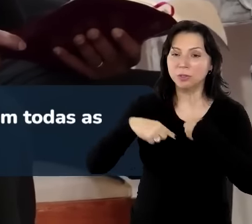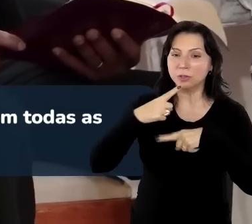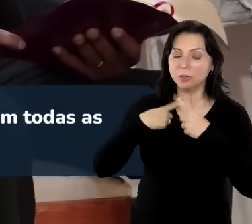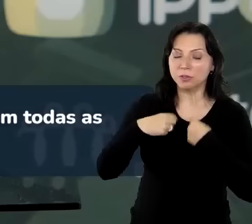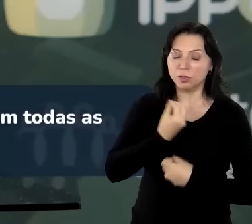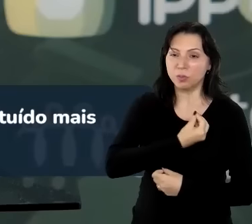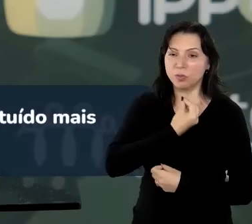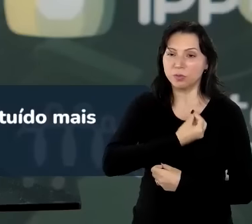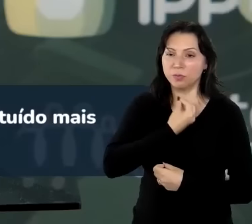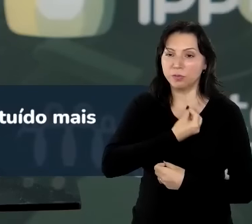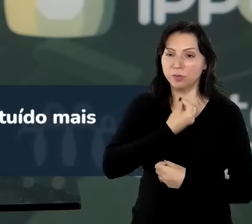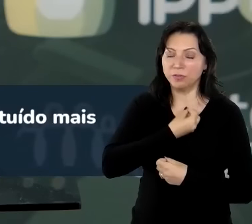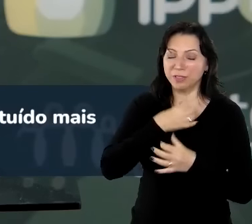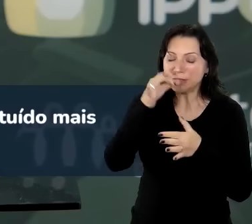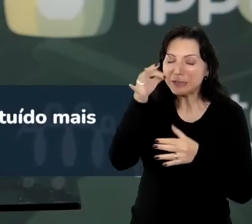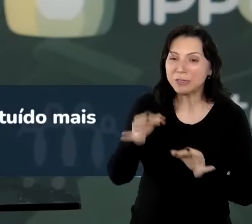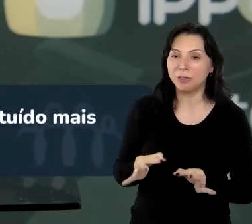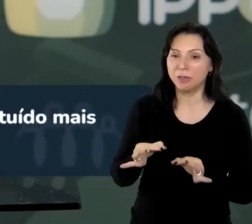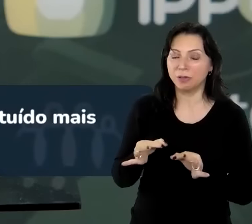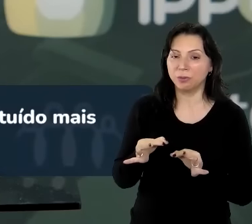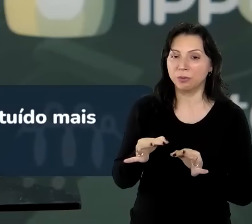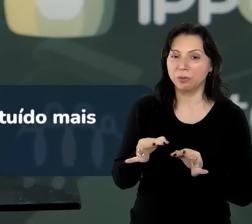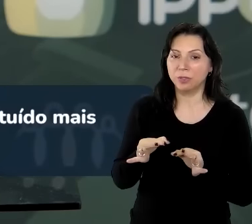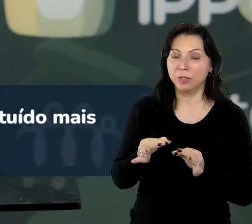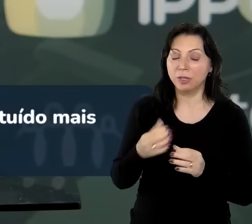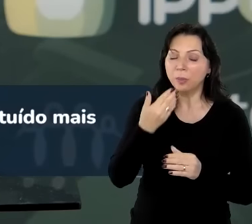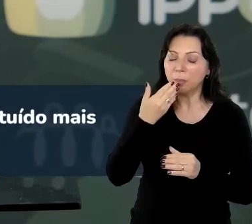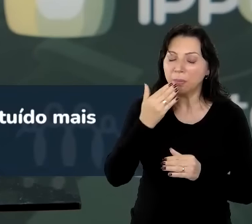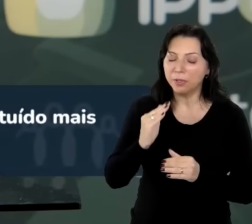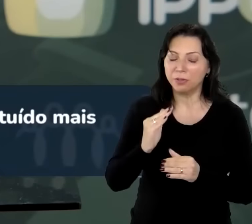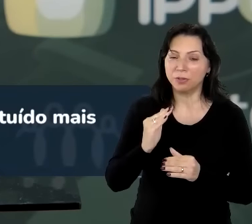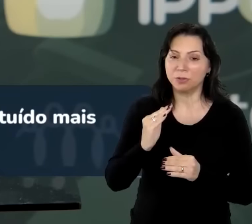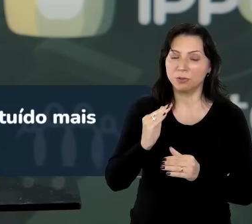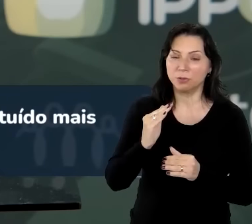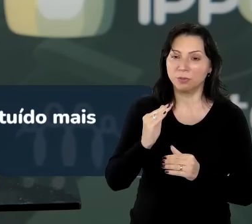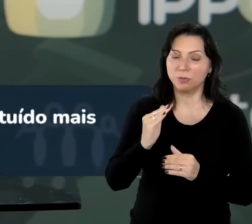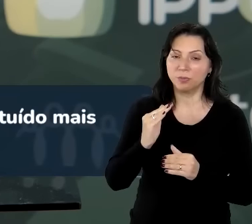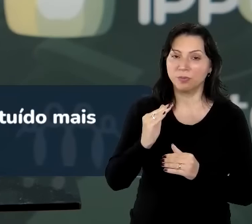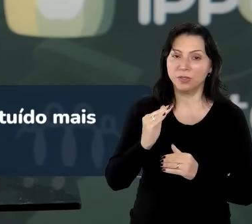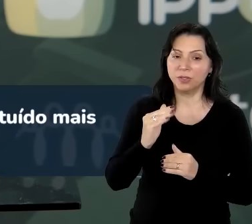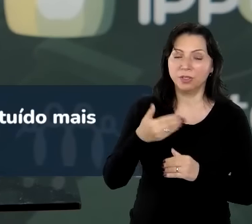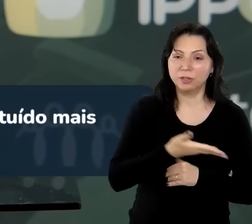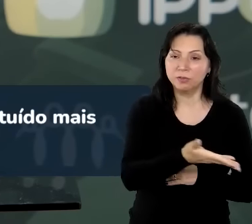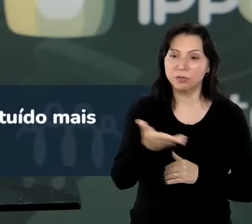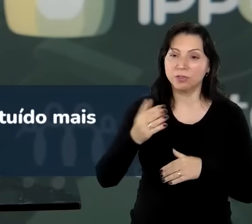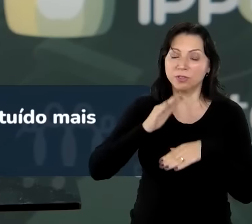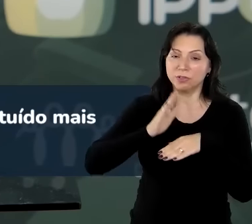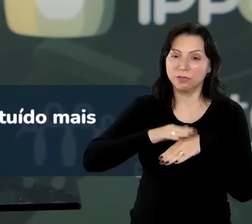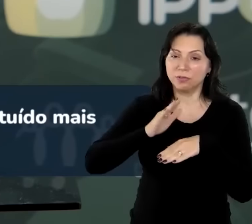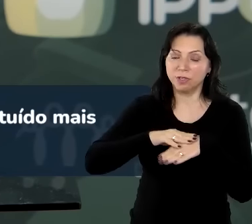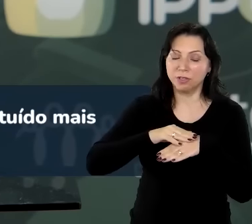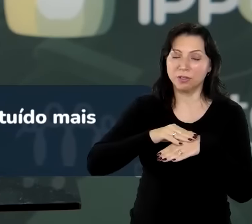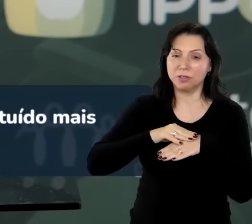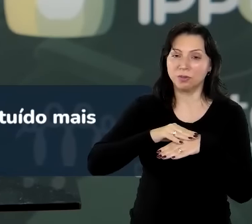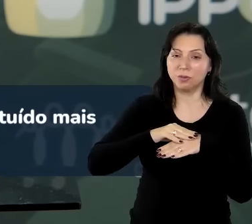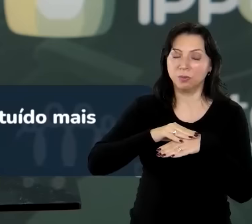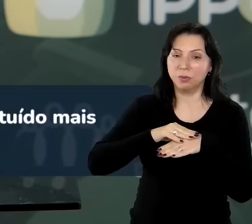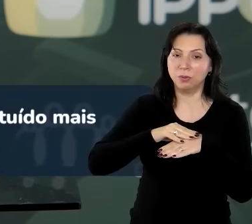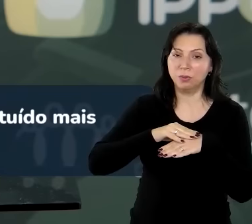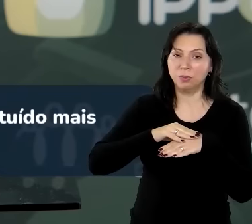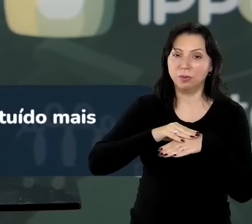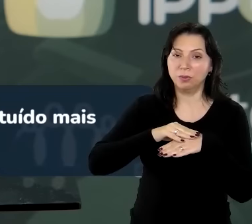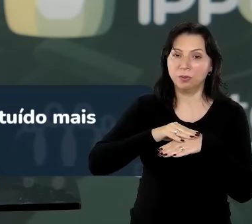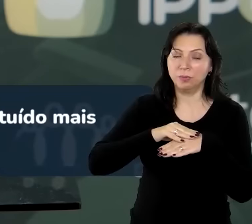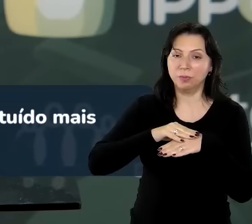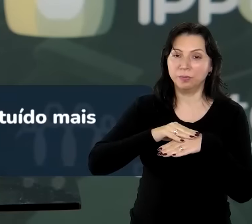coisas viver condignamente. Rogo-vos com muito empenho que assim façais, a fim de que eu vos